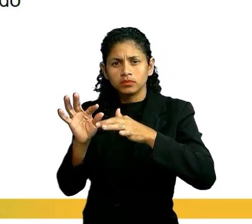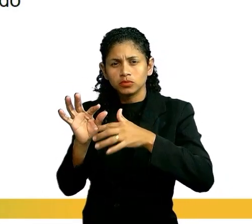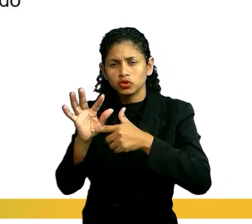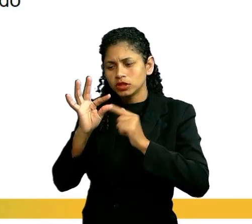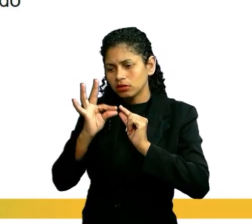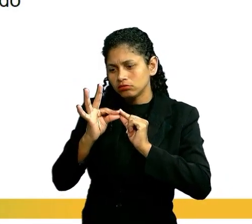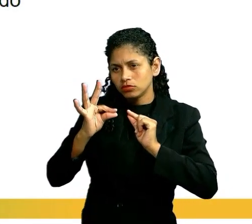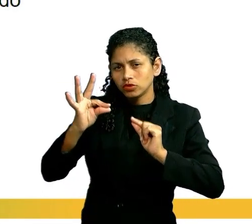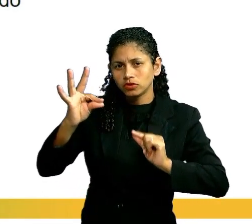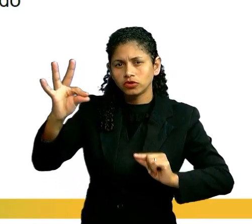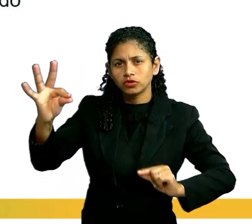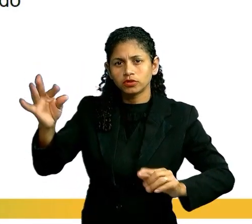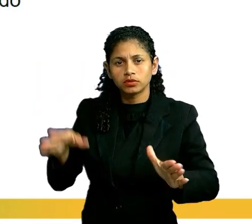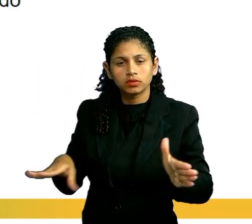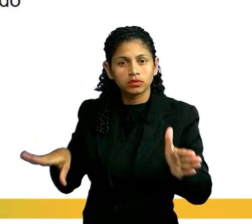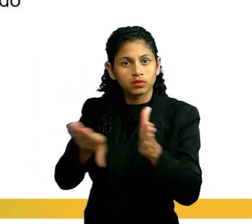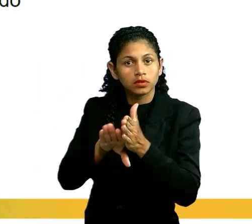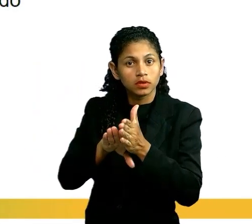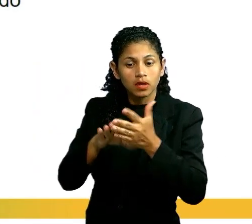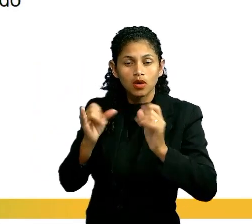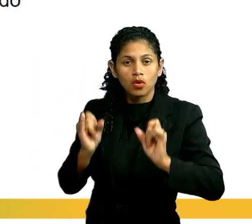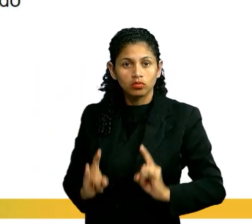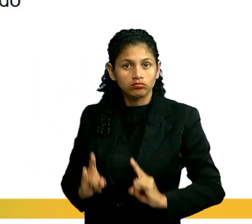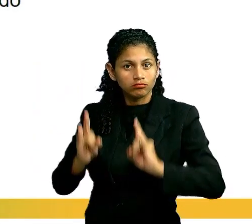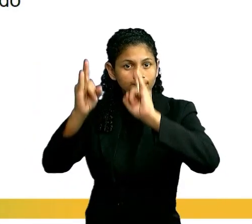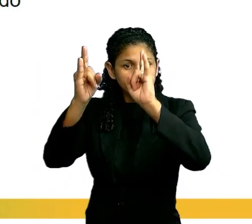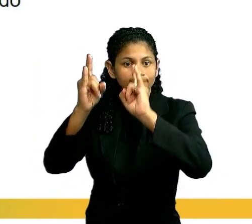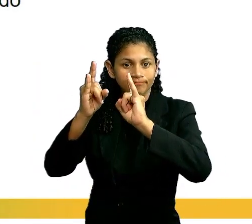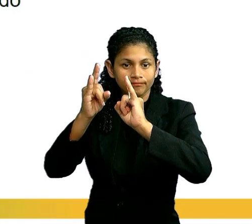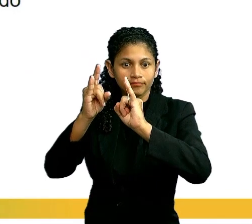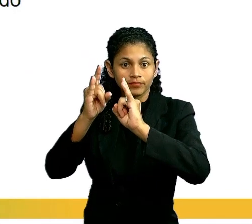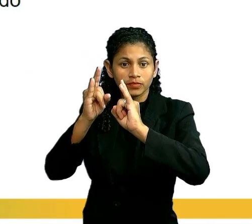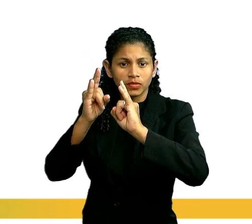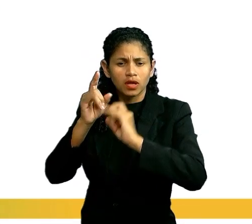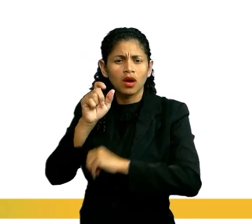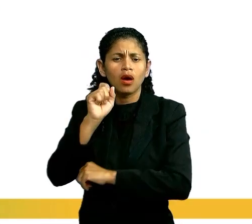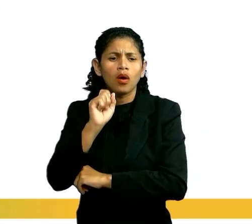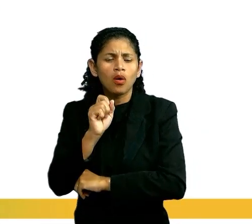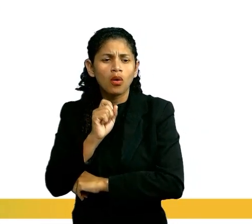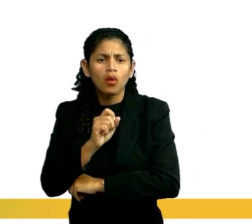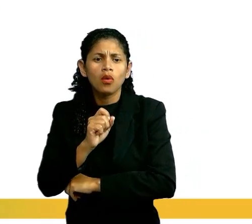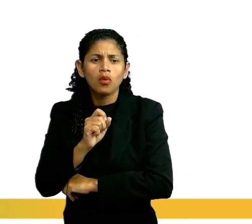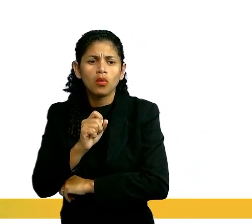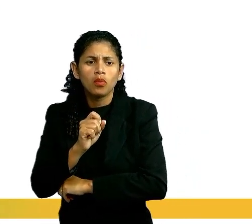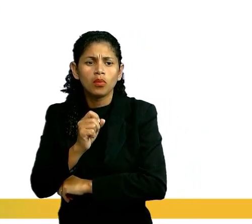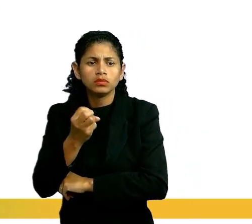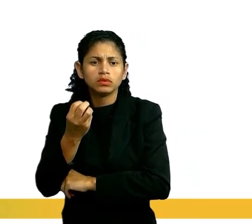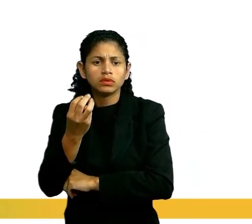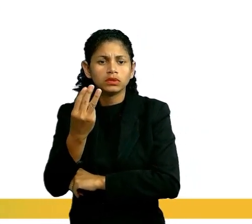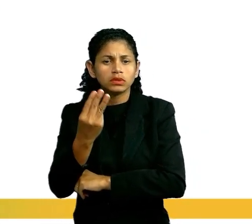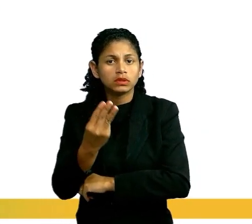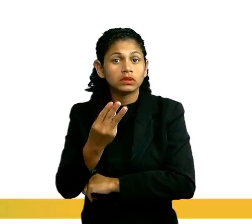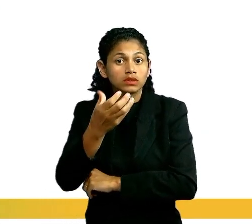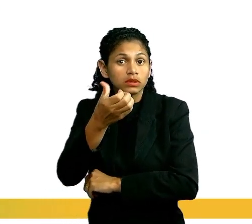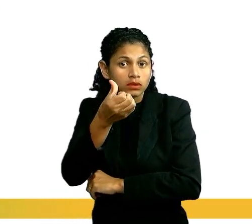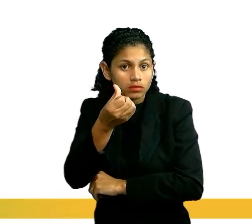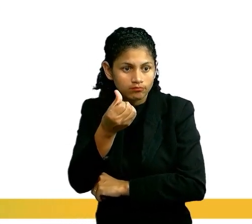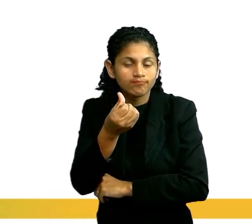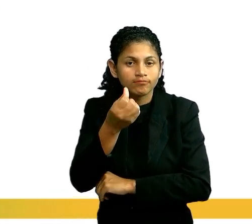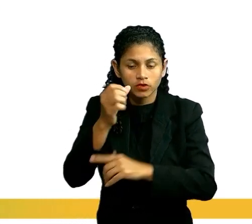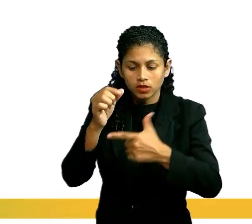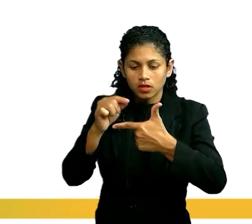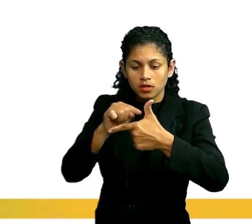do prédio será de 36 metros, tá? Por que isso, professor? Porque aqui, ó, tem 36